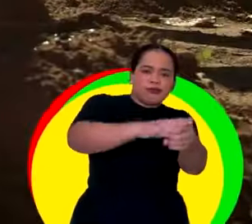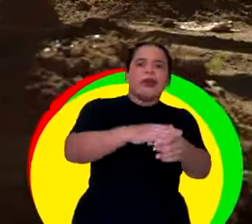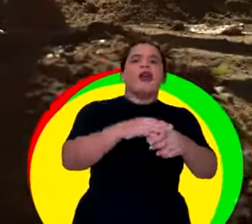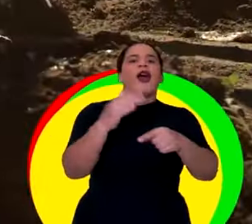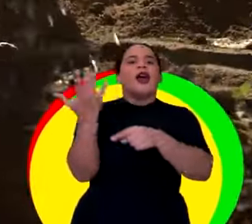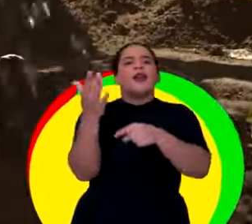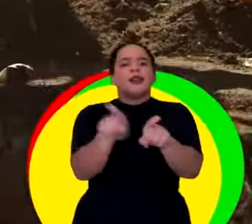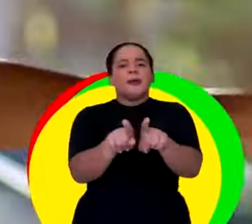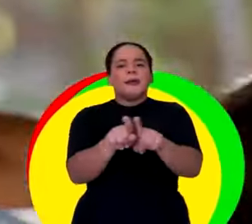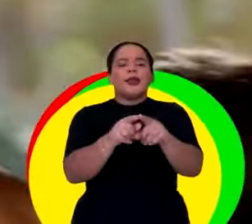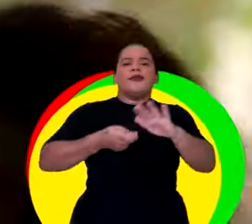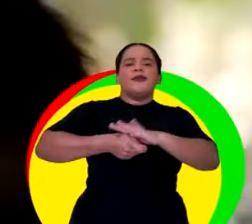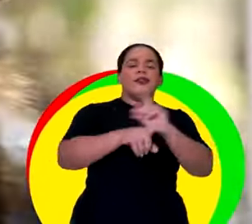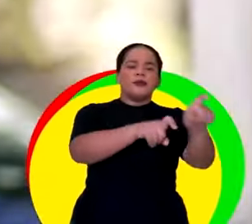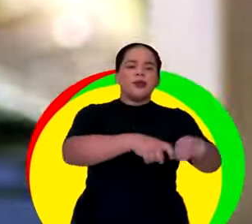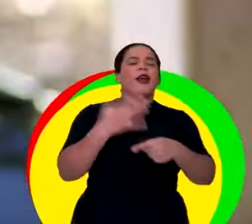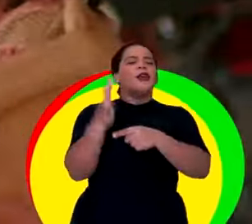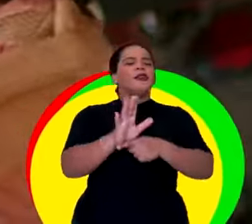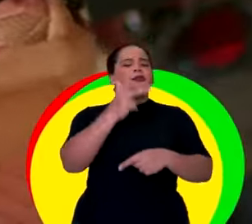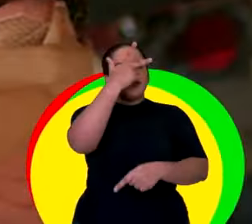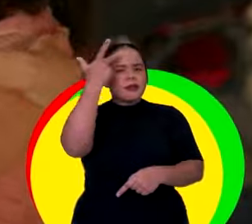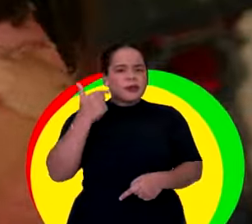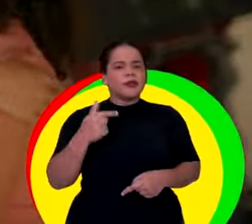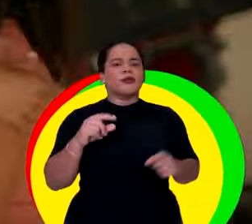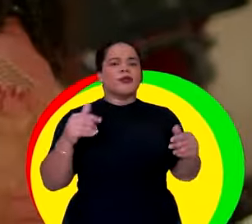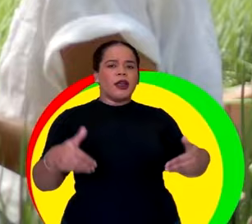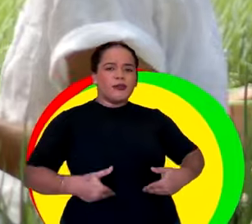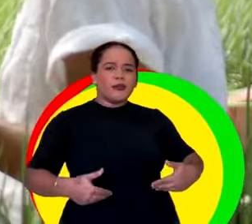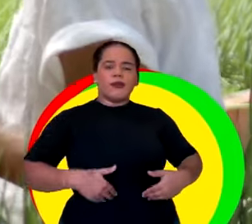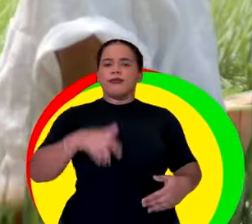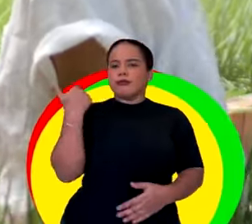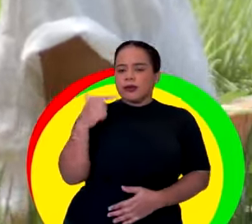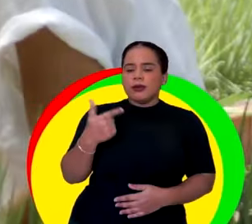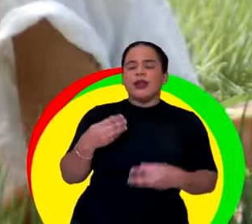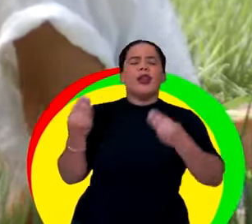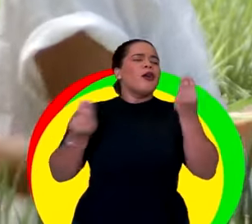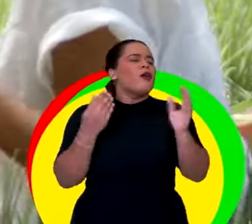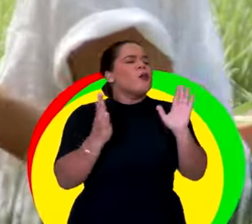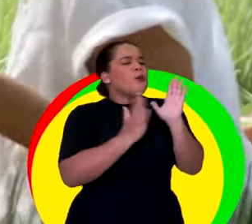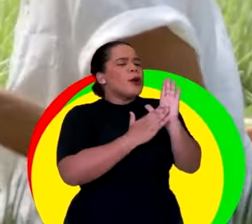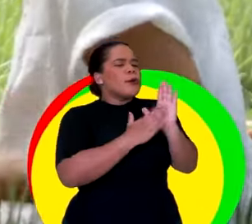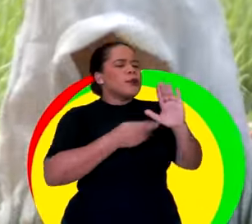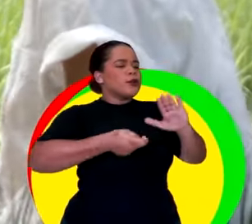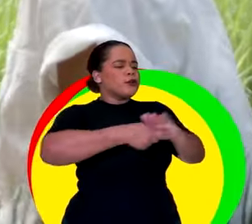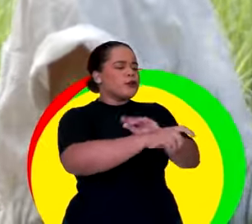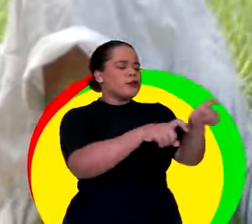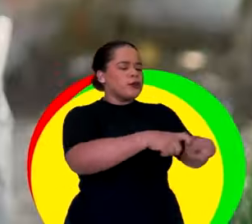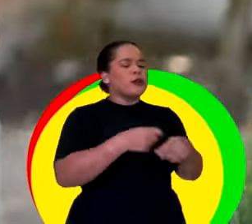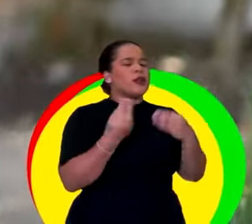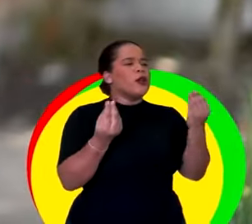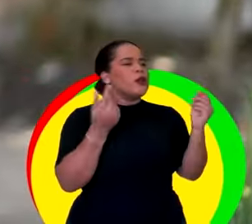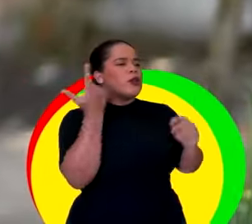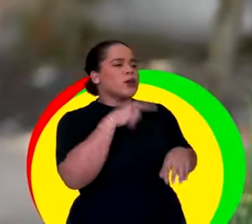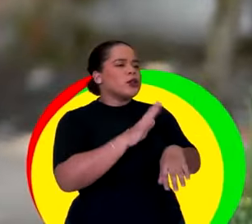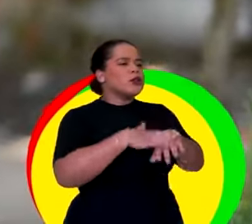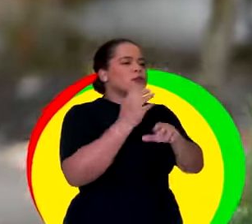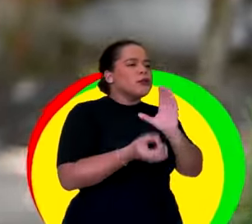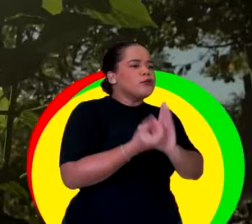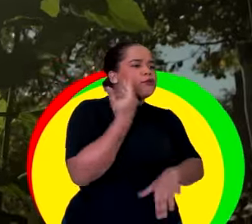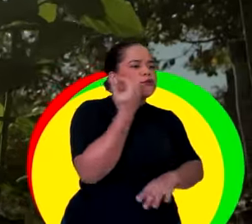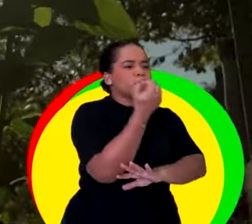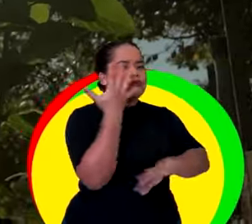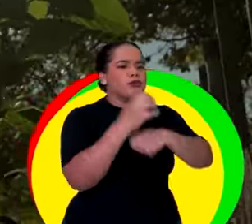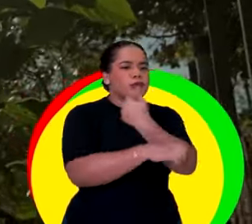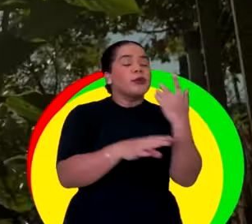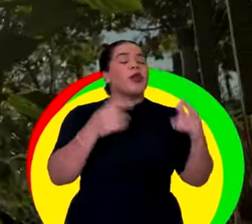milhões de pessoas saírem da Fome Como que o programa fomento Rural Melhorou a sua produção ganhei o auxílio